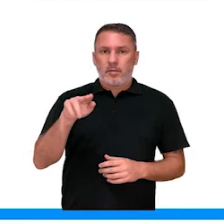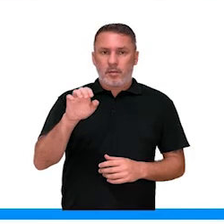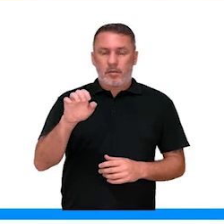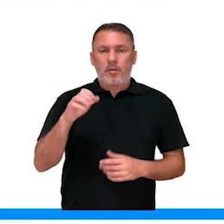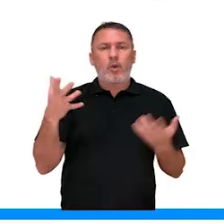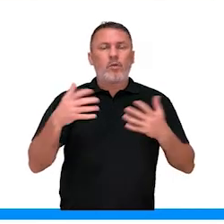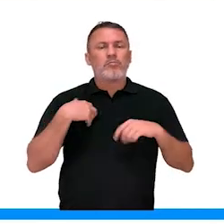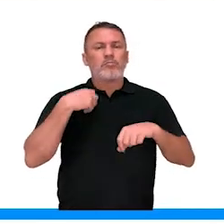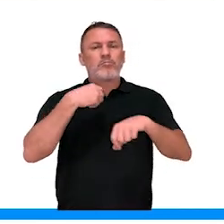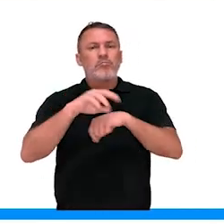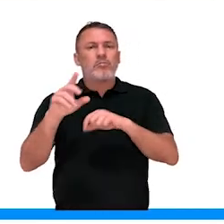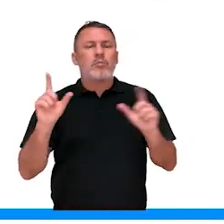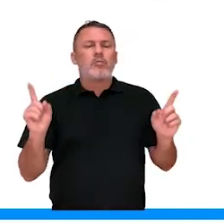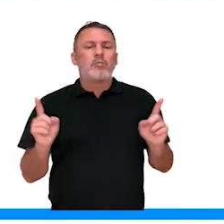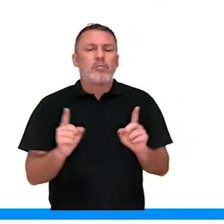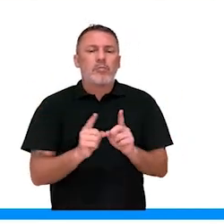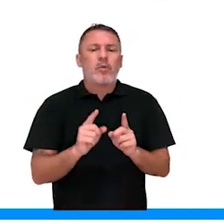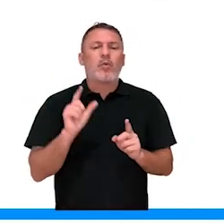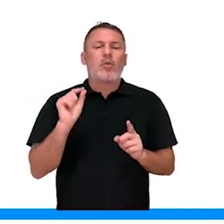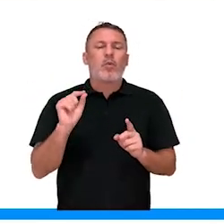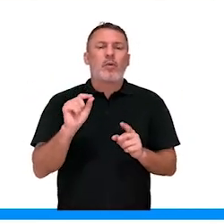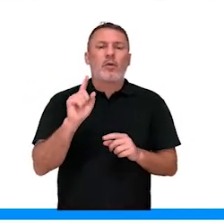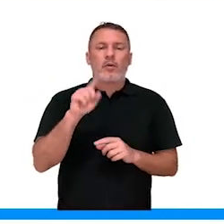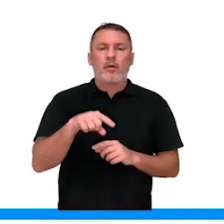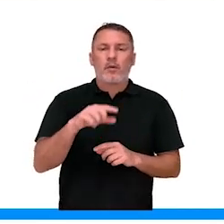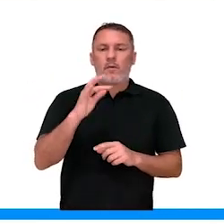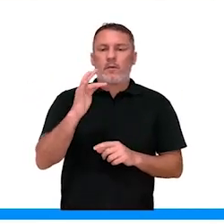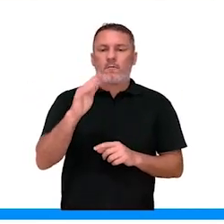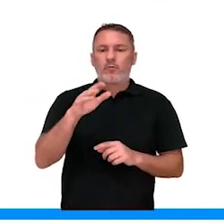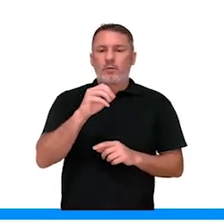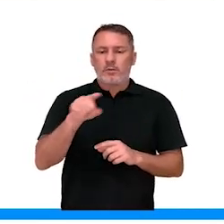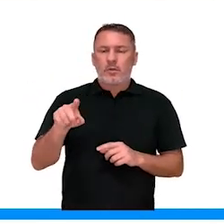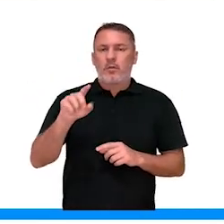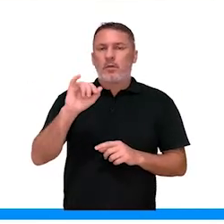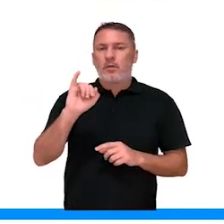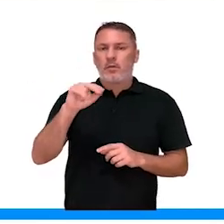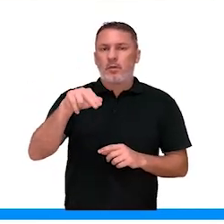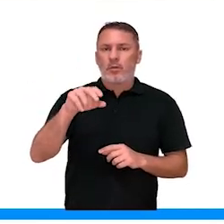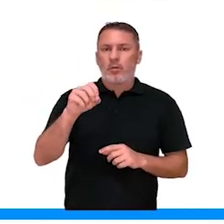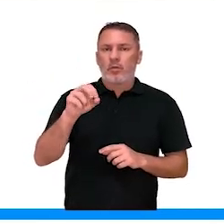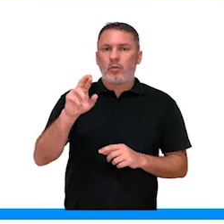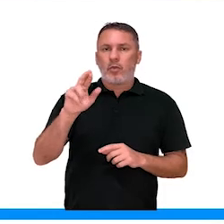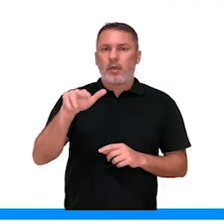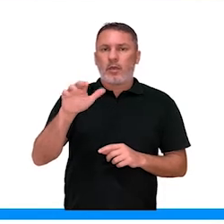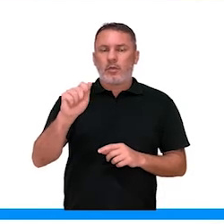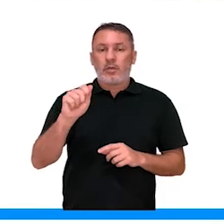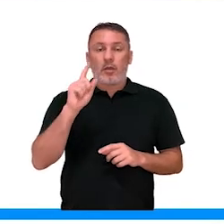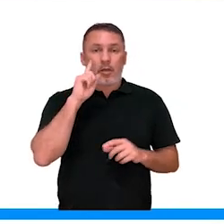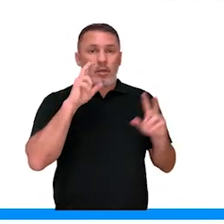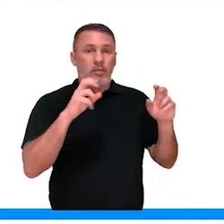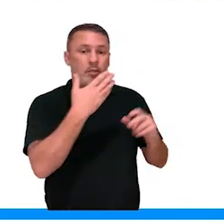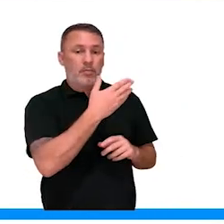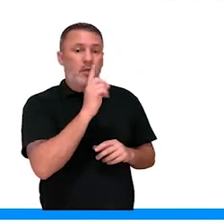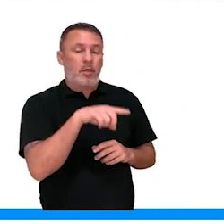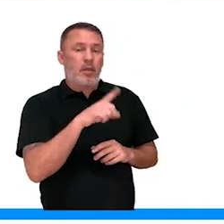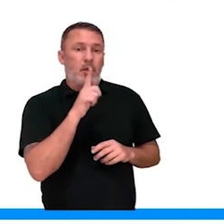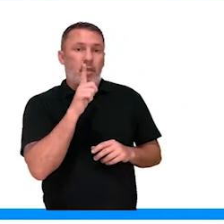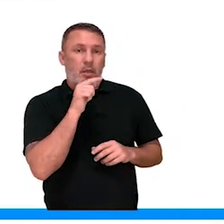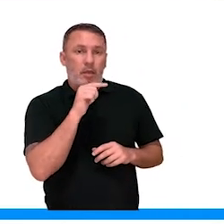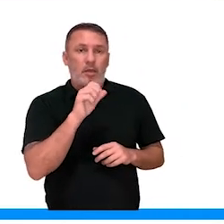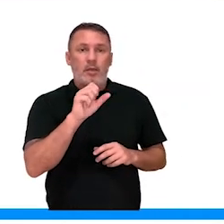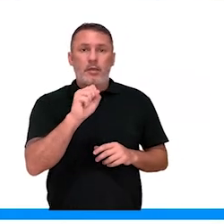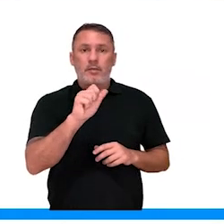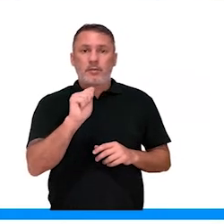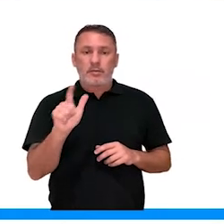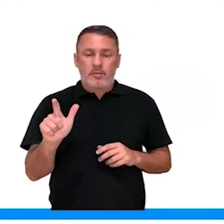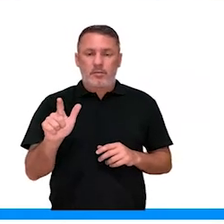aqui para conversar com vocês um pouquinho sobre funções inorgânicas, ou seja, a gente vai falar hoje sobre água e sais